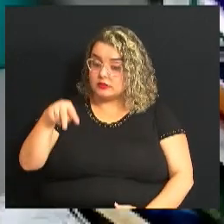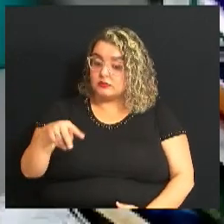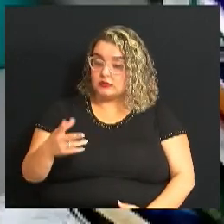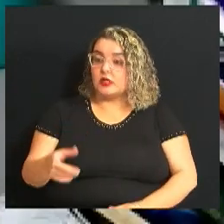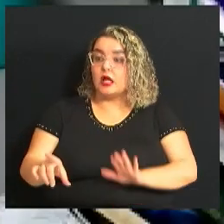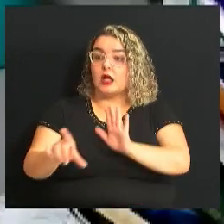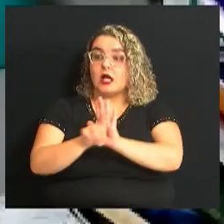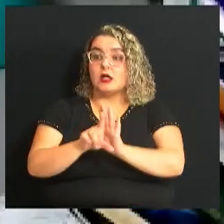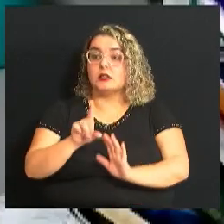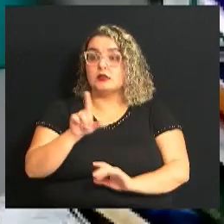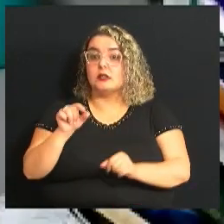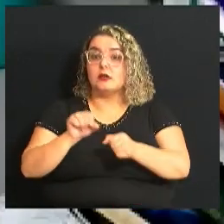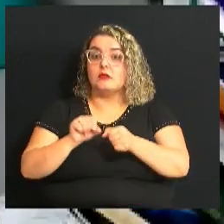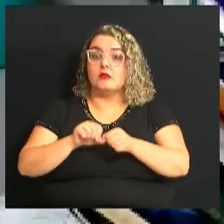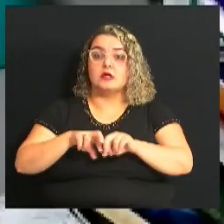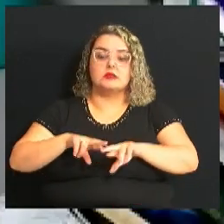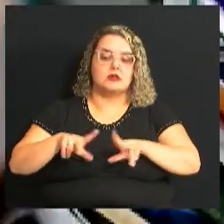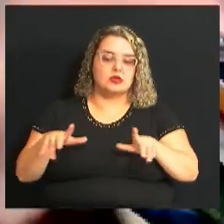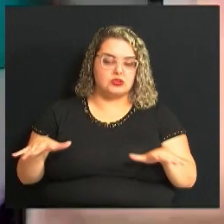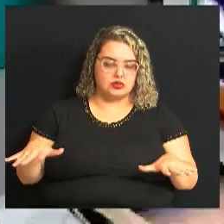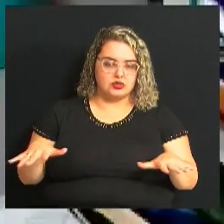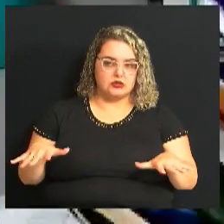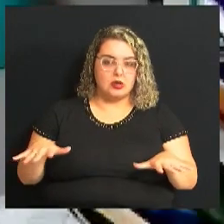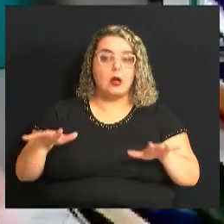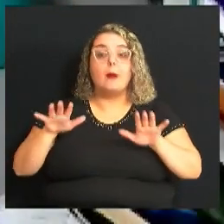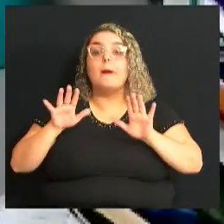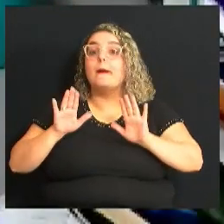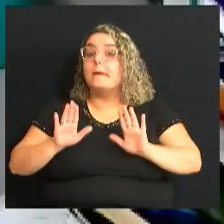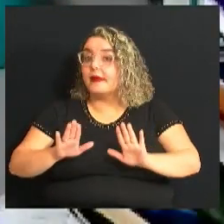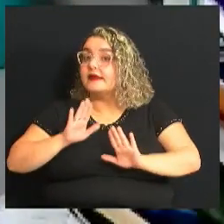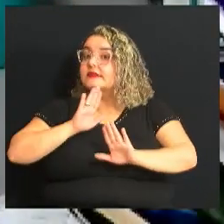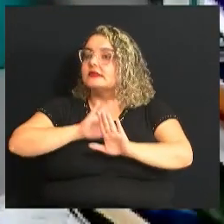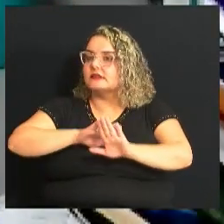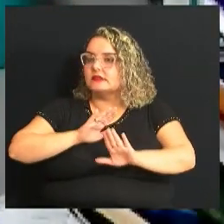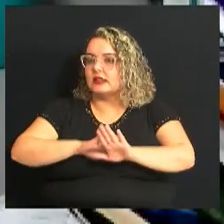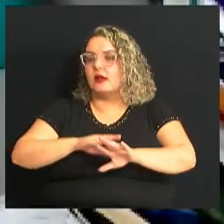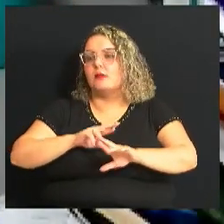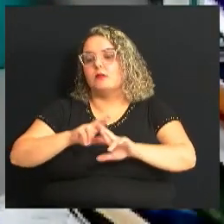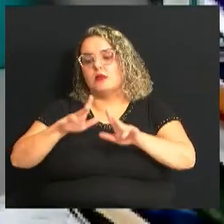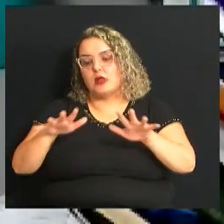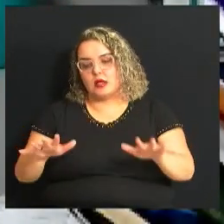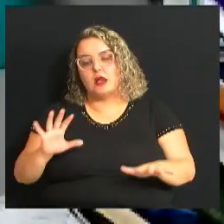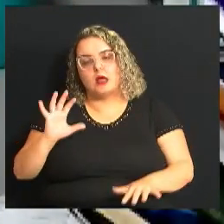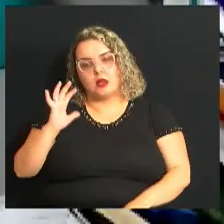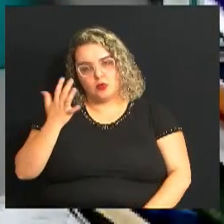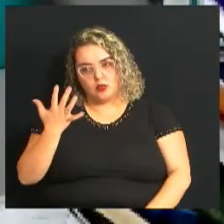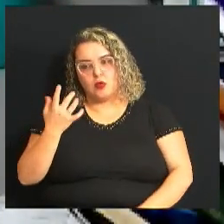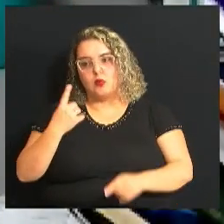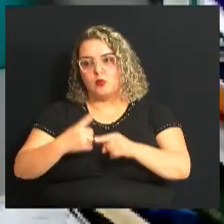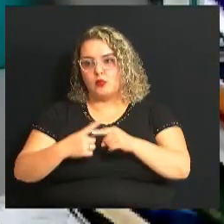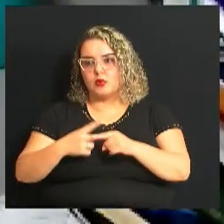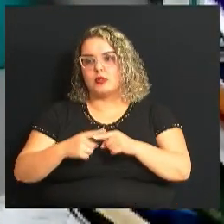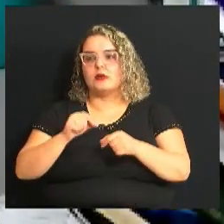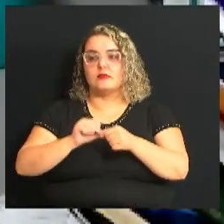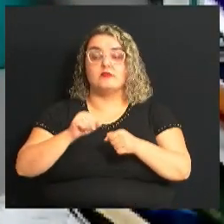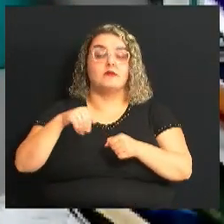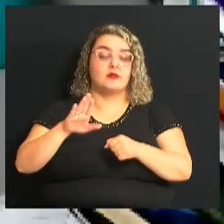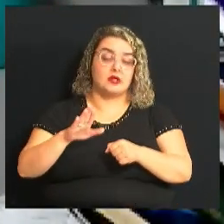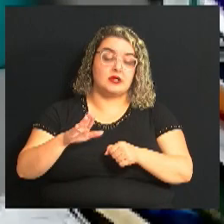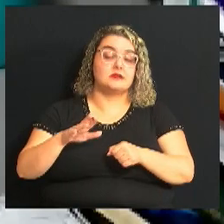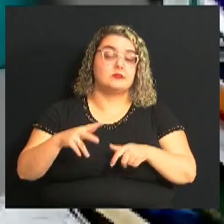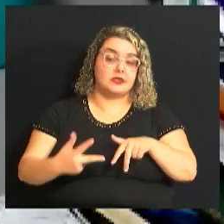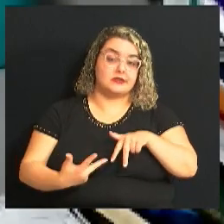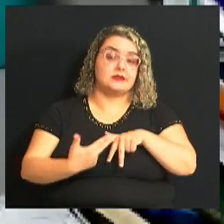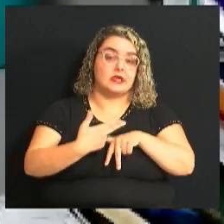não fazia distinção, mas na prática a distinção acontecia porque quem faz mais